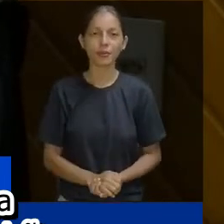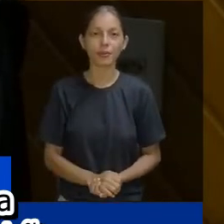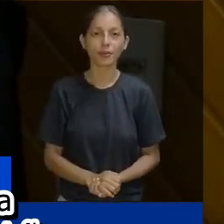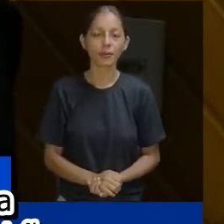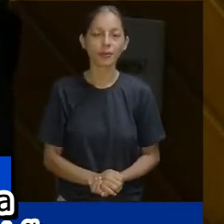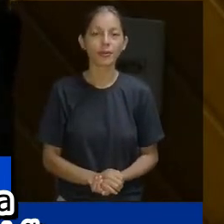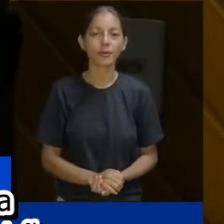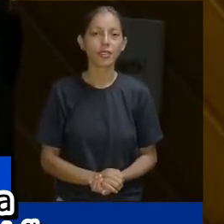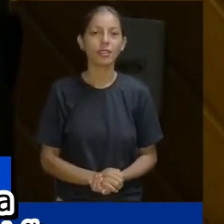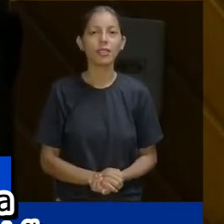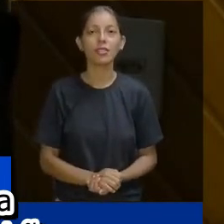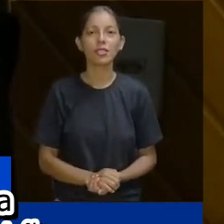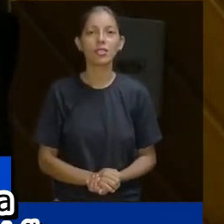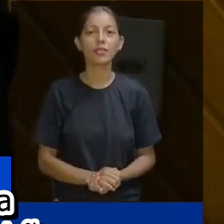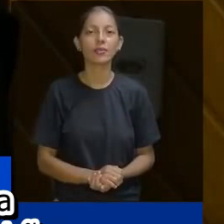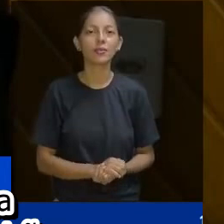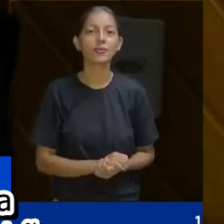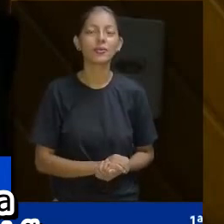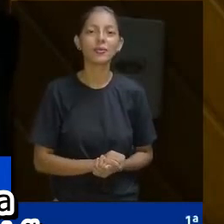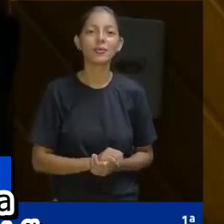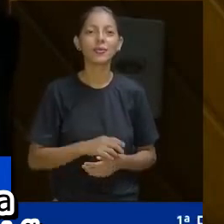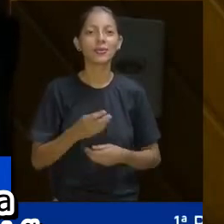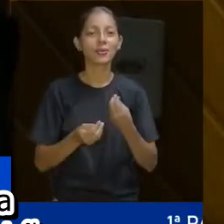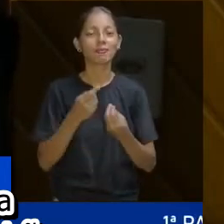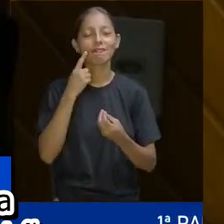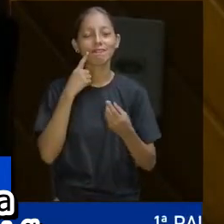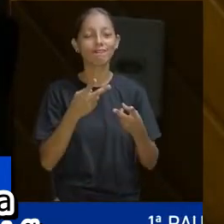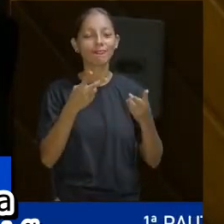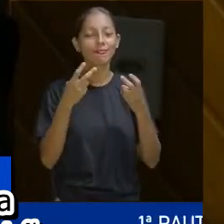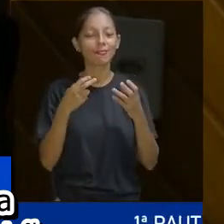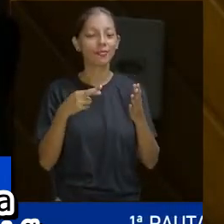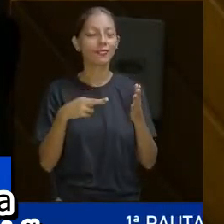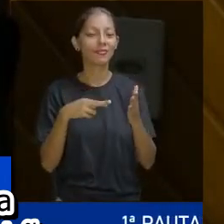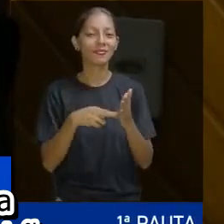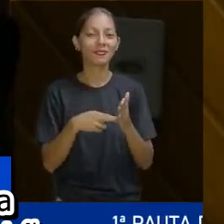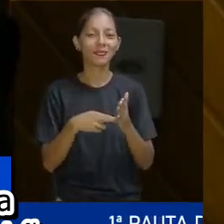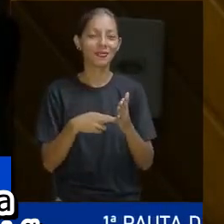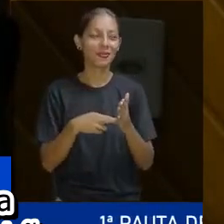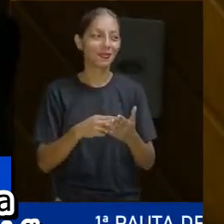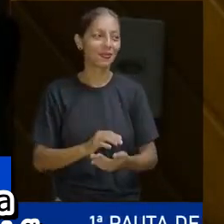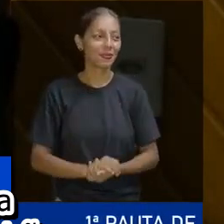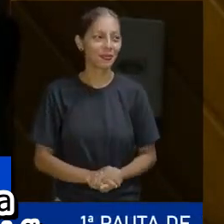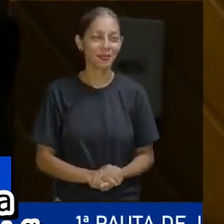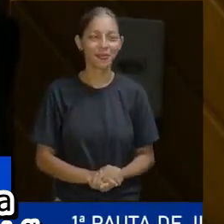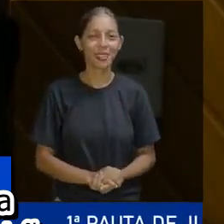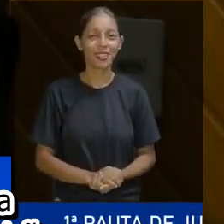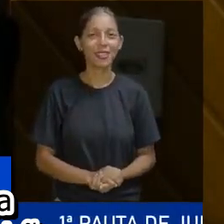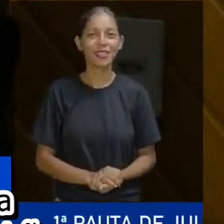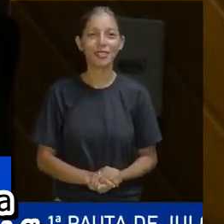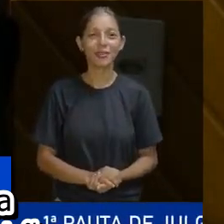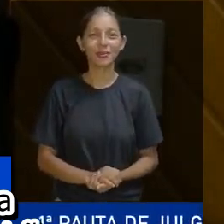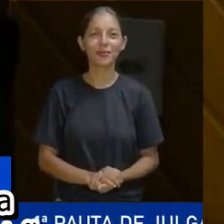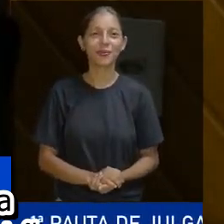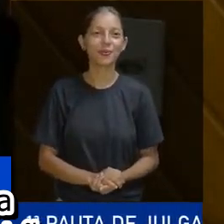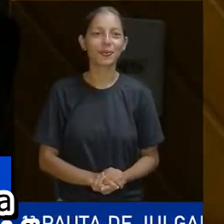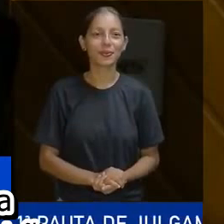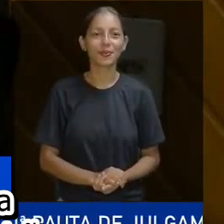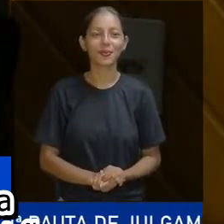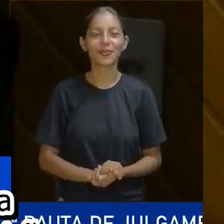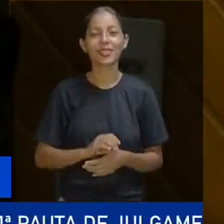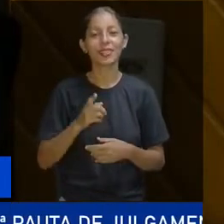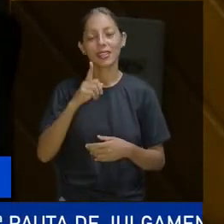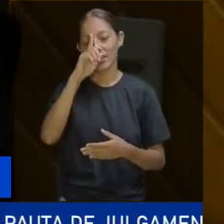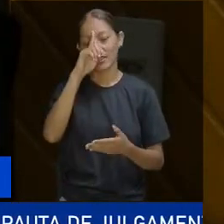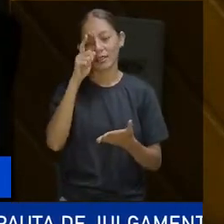eu vejo que o eminente relator ele fez inclusive uma revisão do seu posicionamento a respeito da